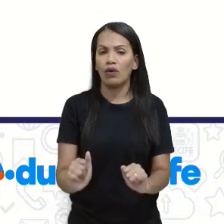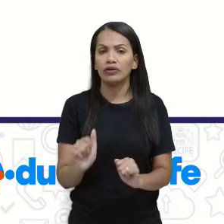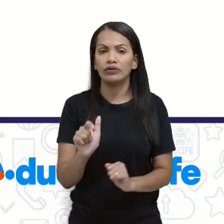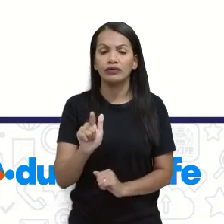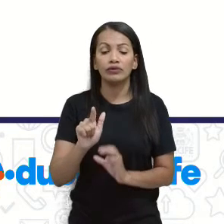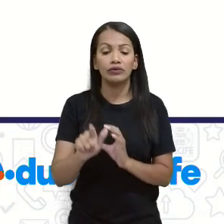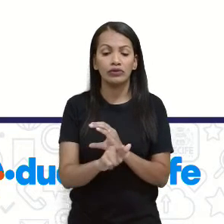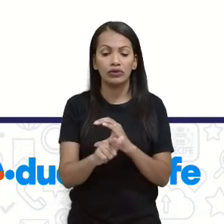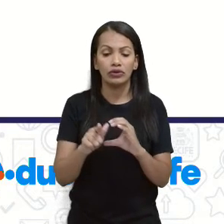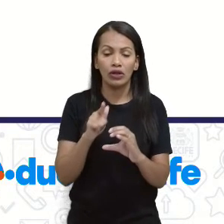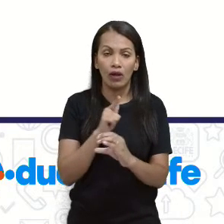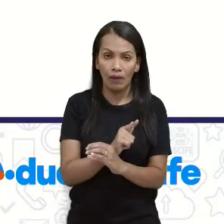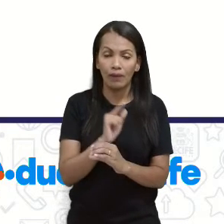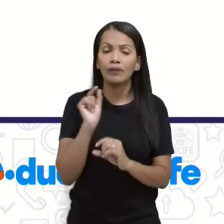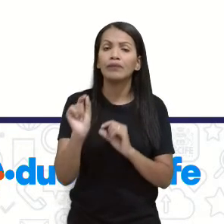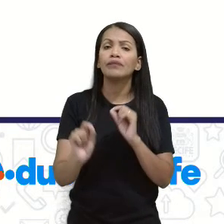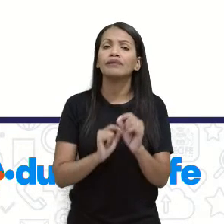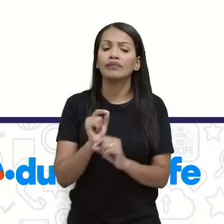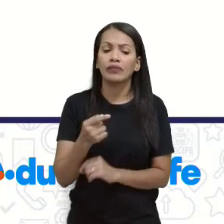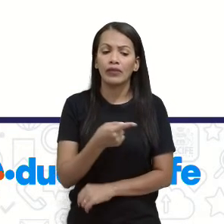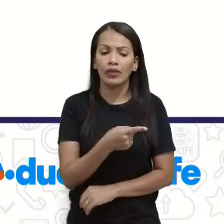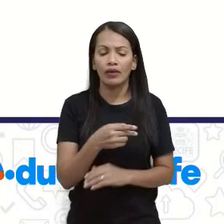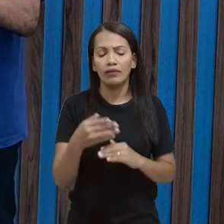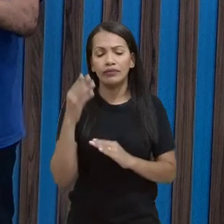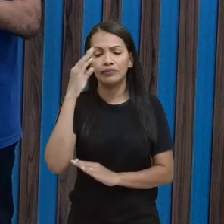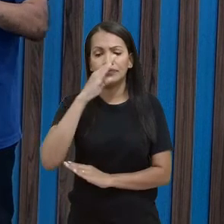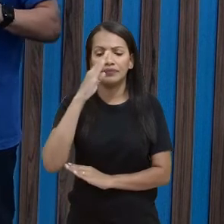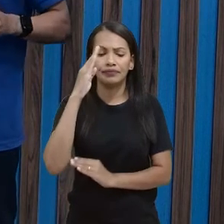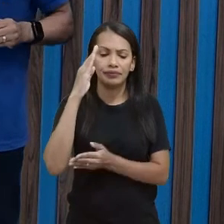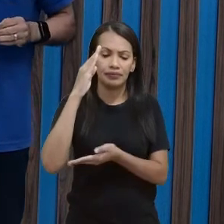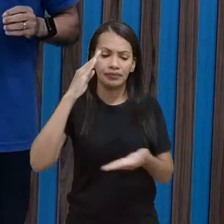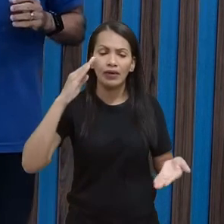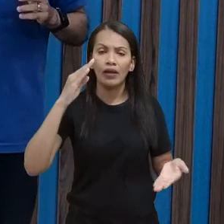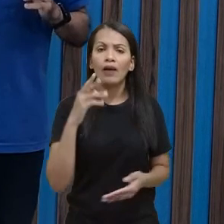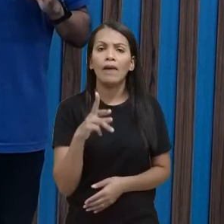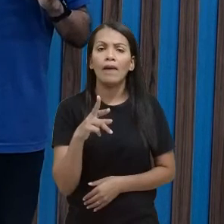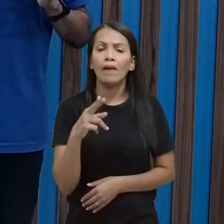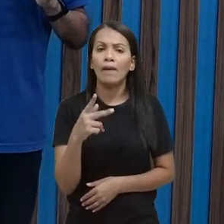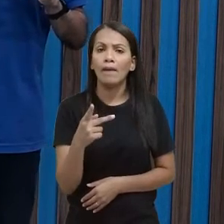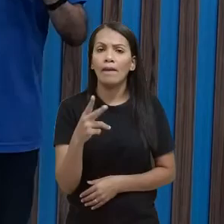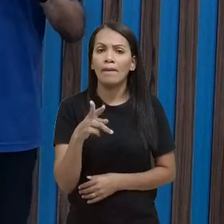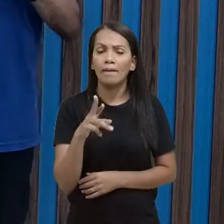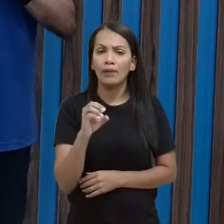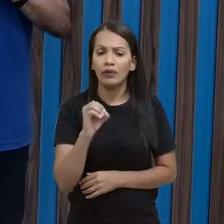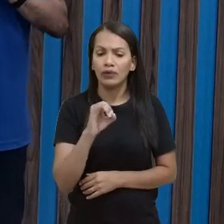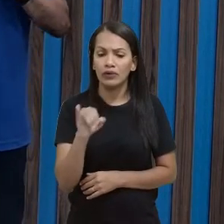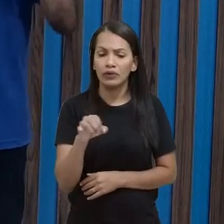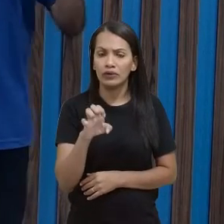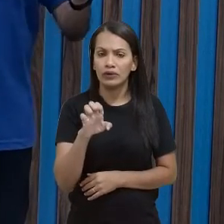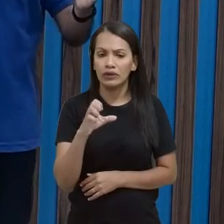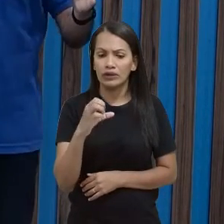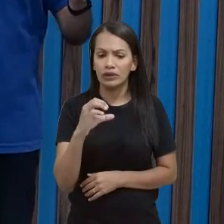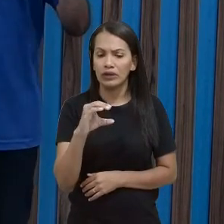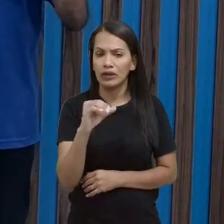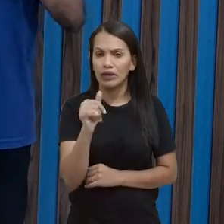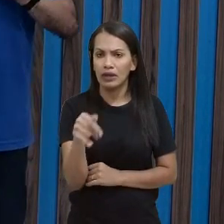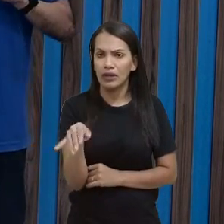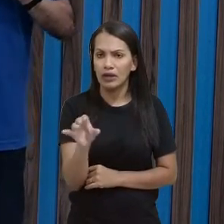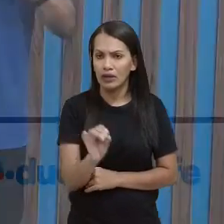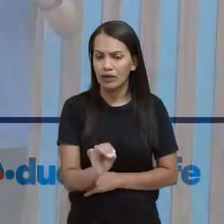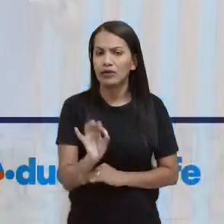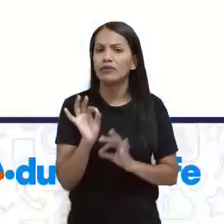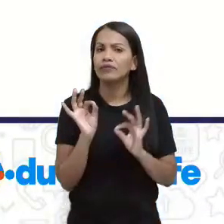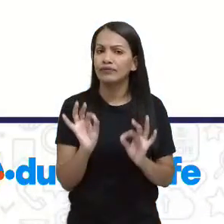geométrica, a gente chama essa sombra de projeção, tá bom? Que a gente vai entender bem isso. Projeção, sombra,